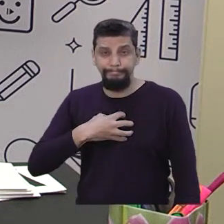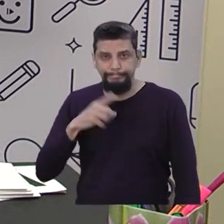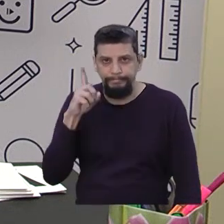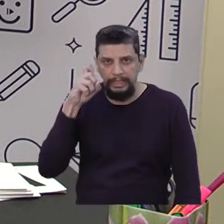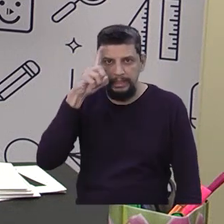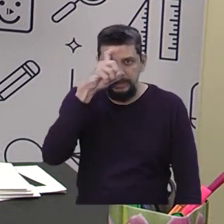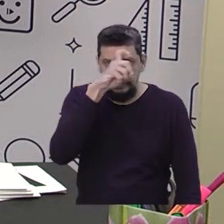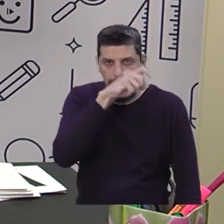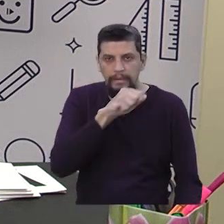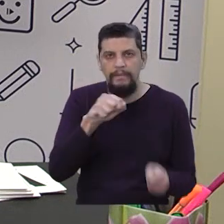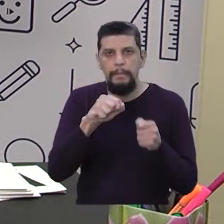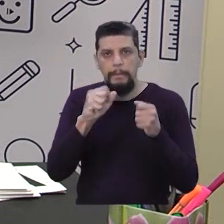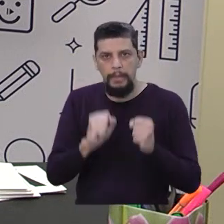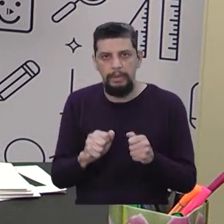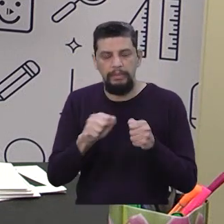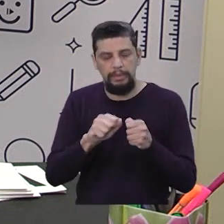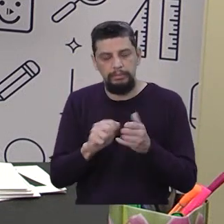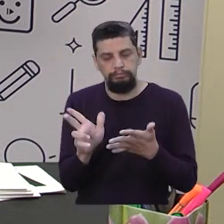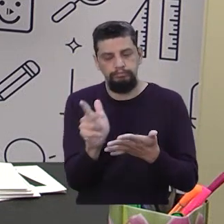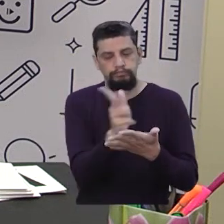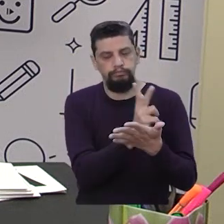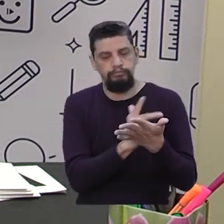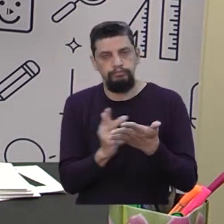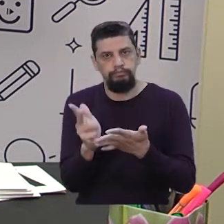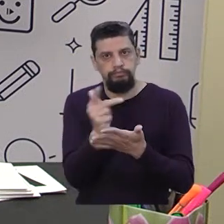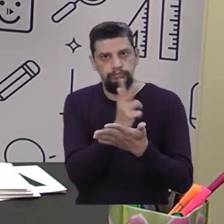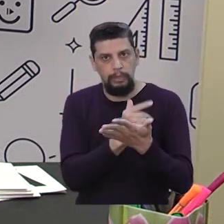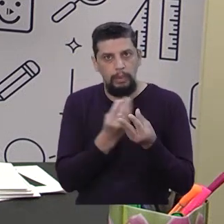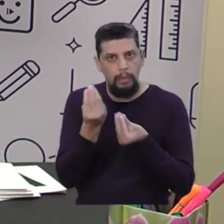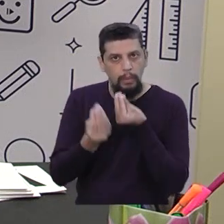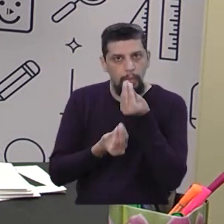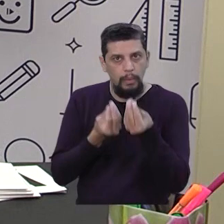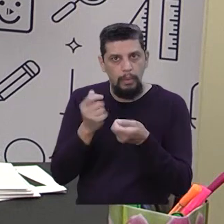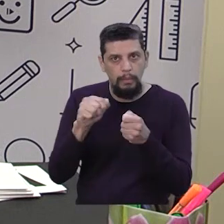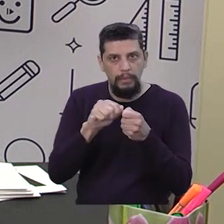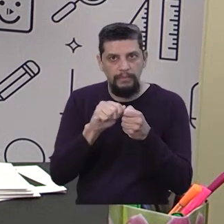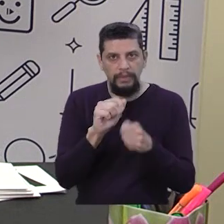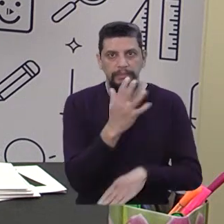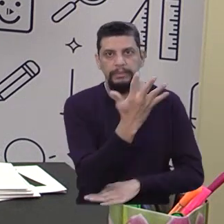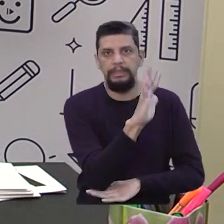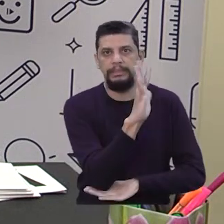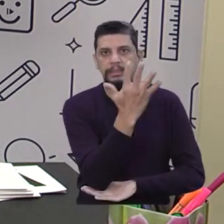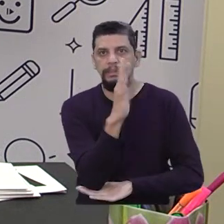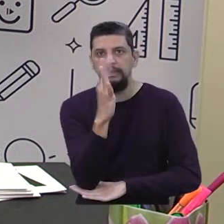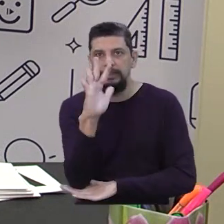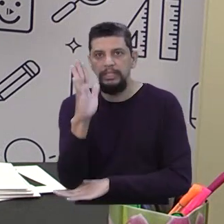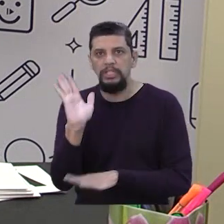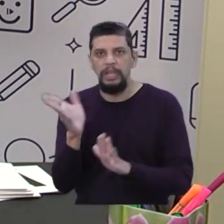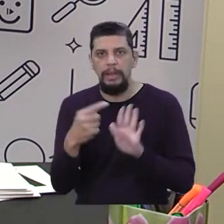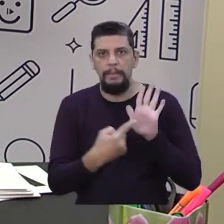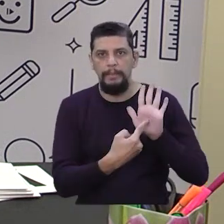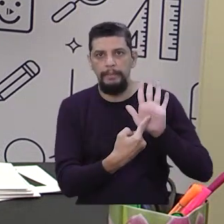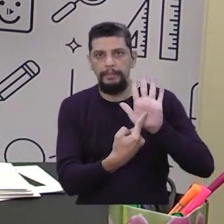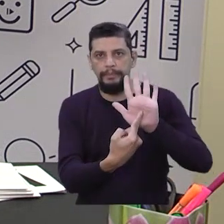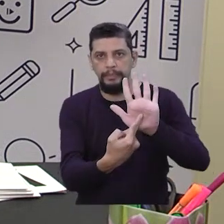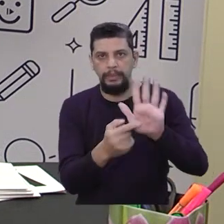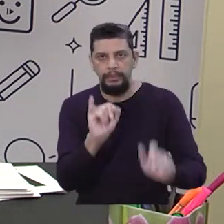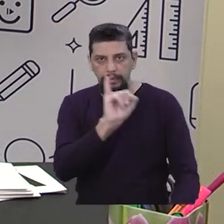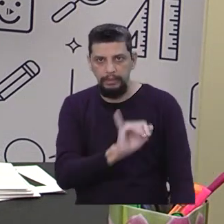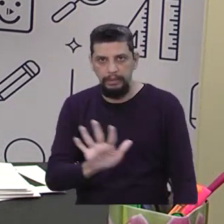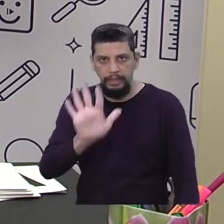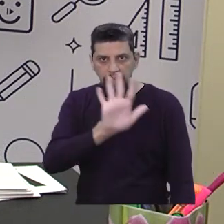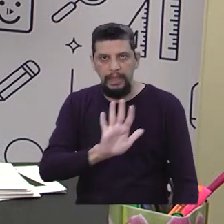de dificuldade, então você faz o desenho. Olha ali como que faz, né? O baobá, a professora já mostrou as imagens,